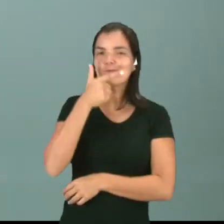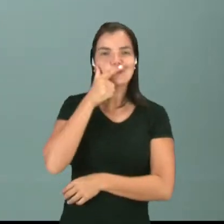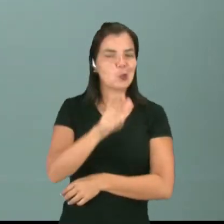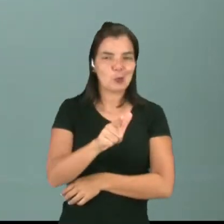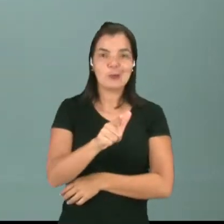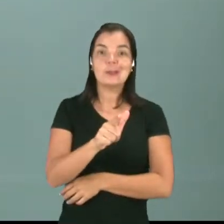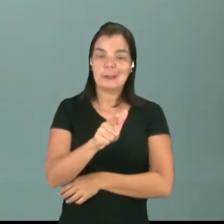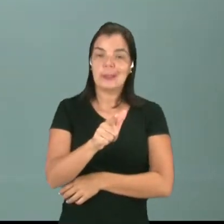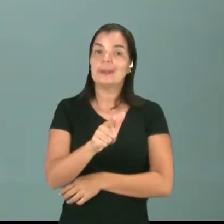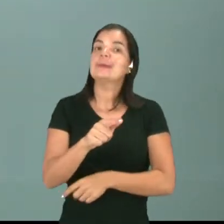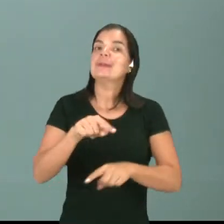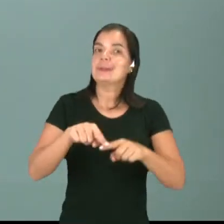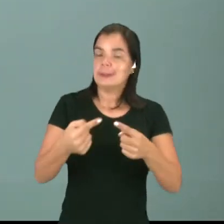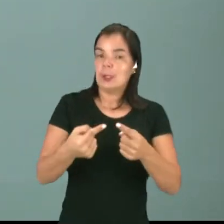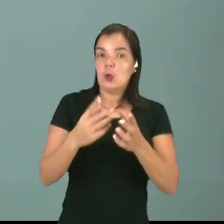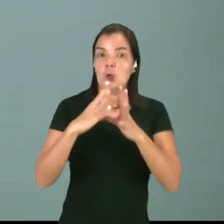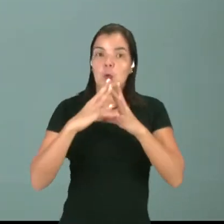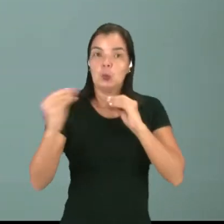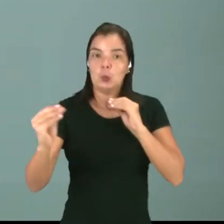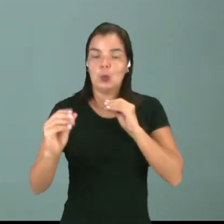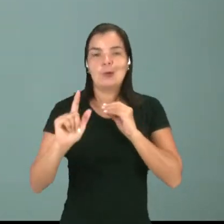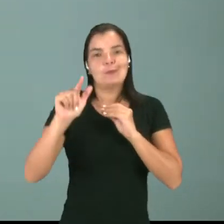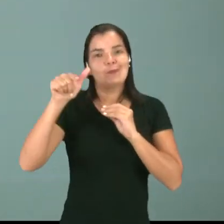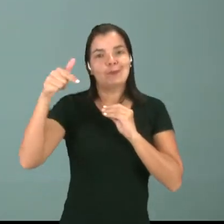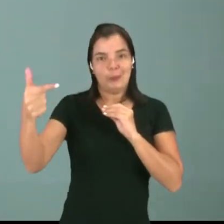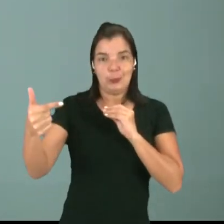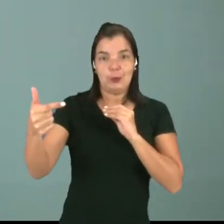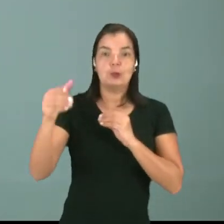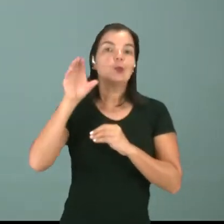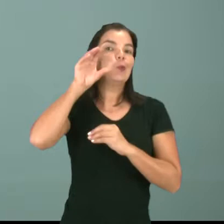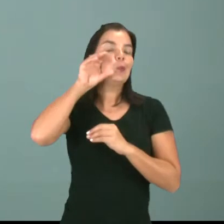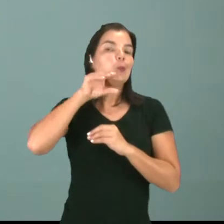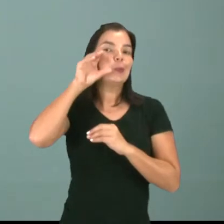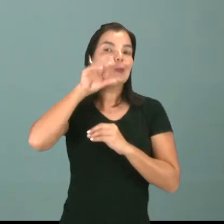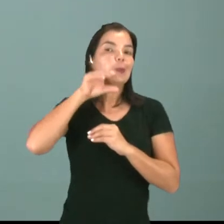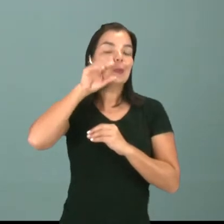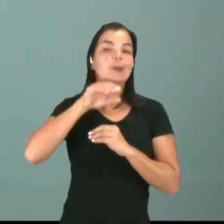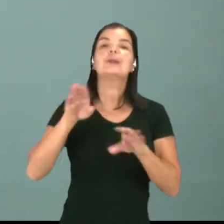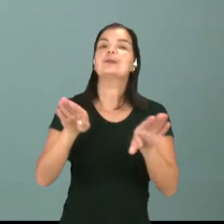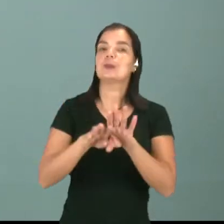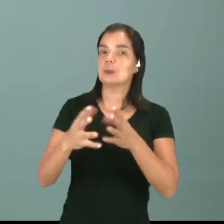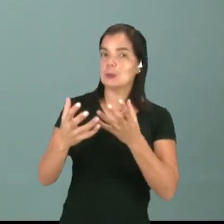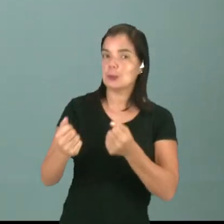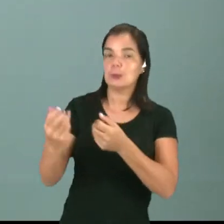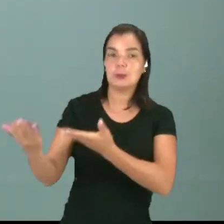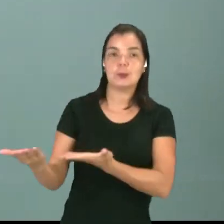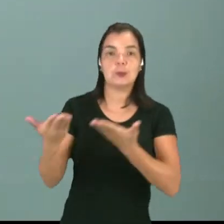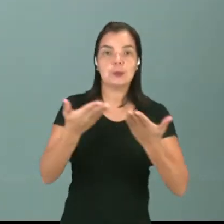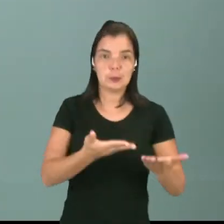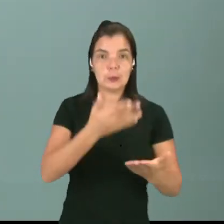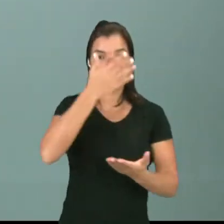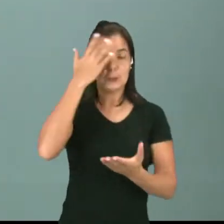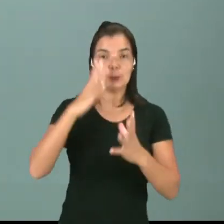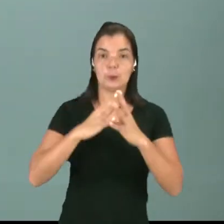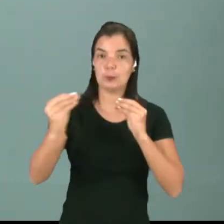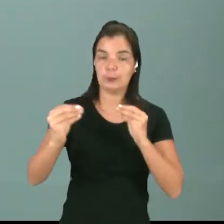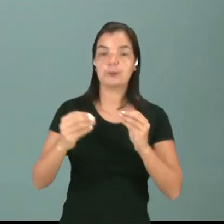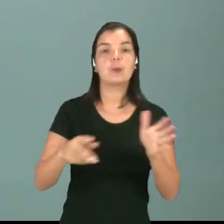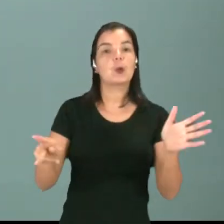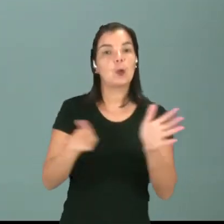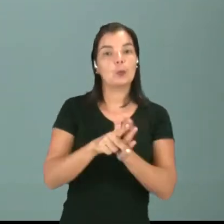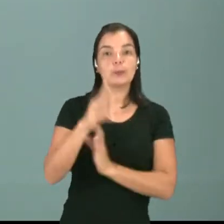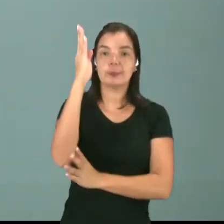lá no regime estão se refugiando para o lado da Colômbia, bem como outros países que estão recebendo esses refugiados, inclusive o